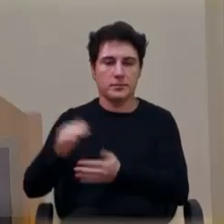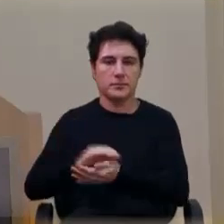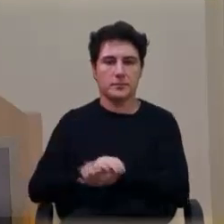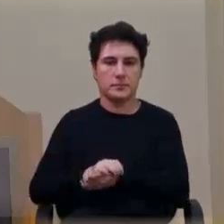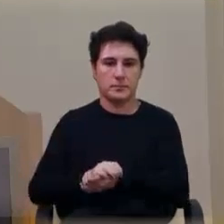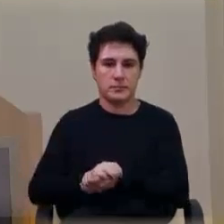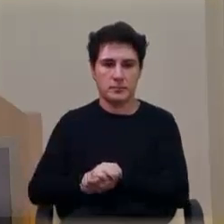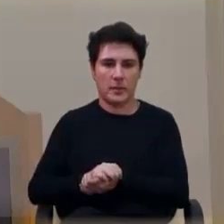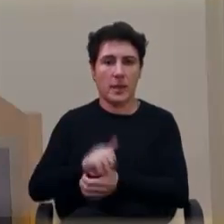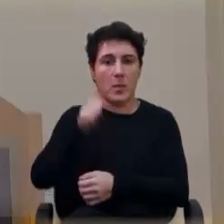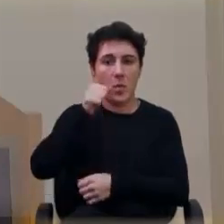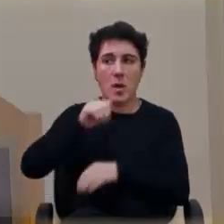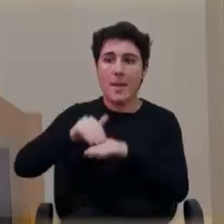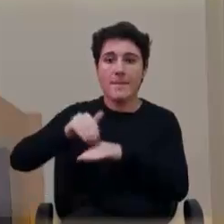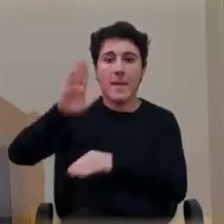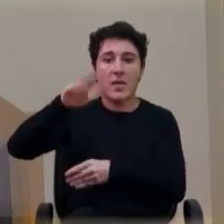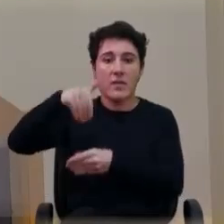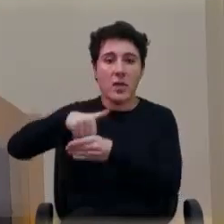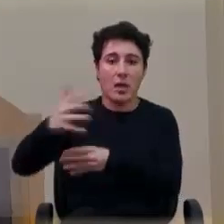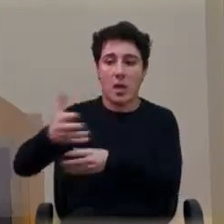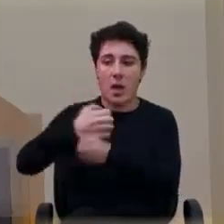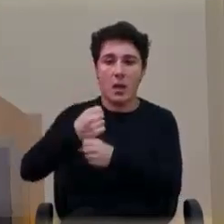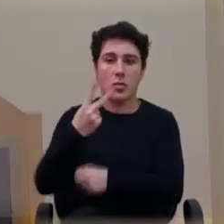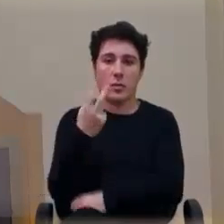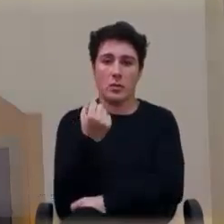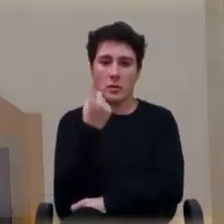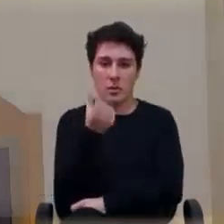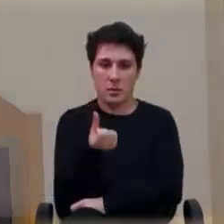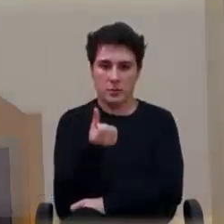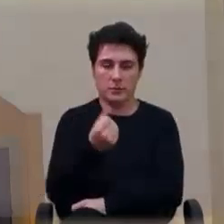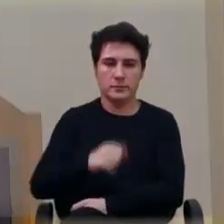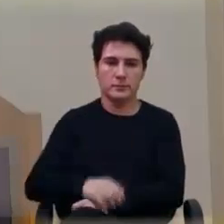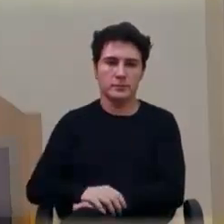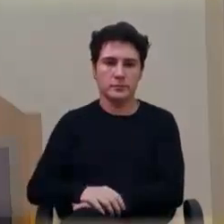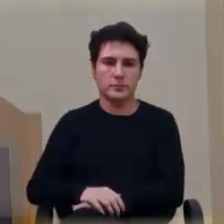a mulher mais votada da cidade em 2016